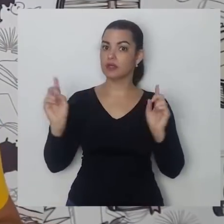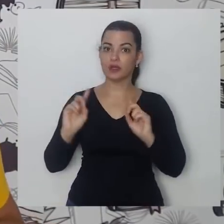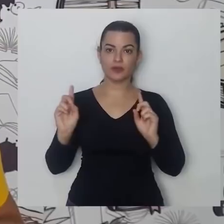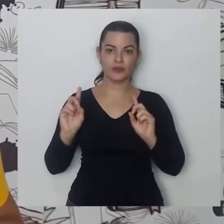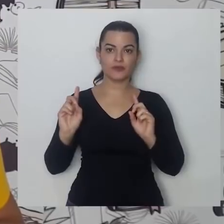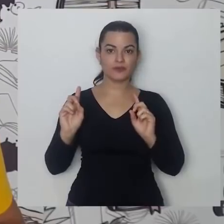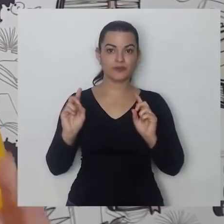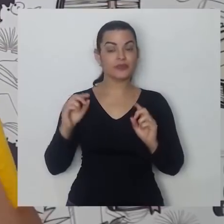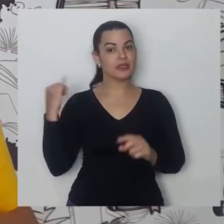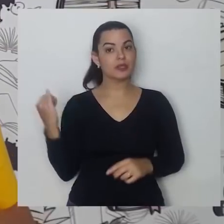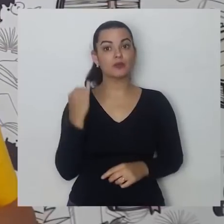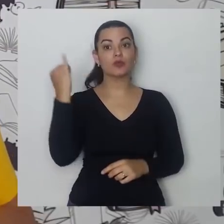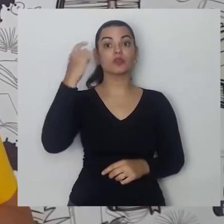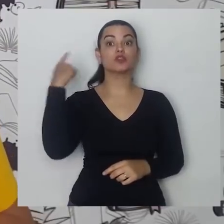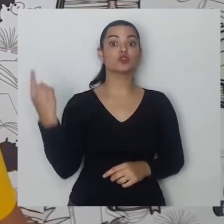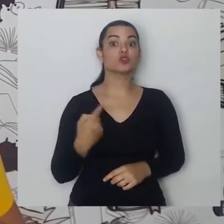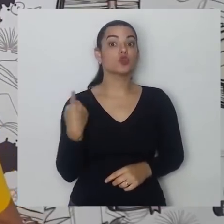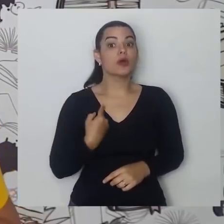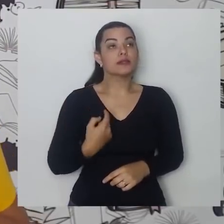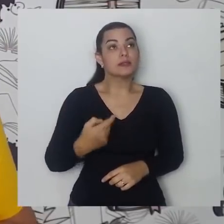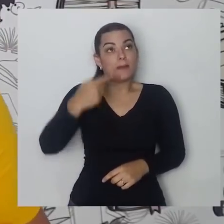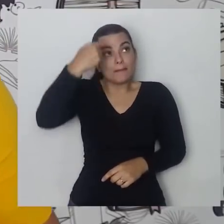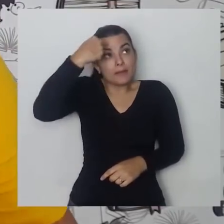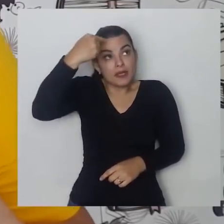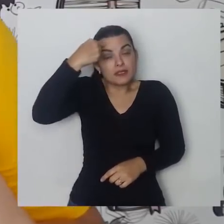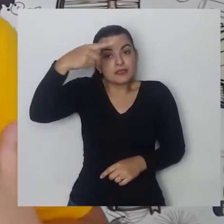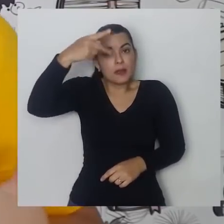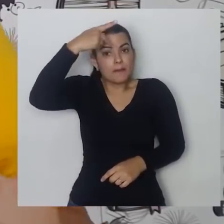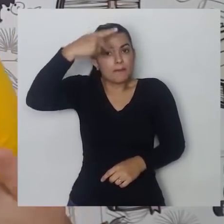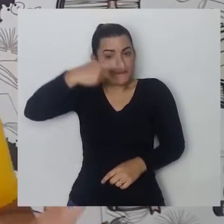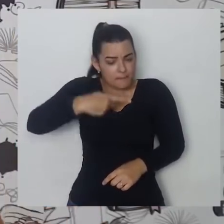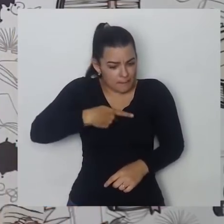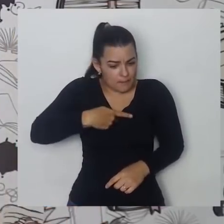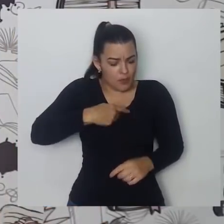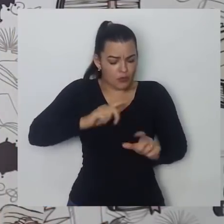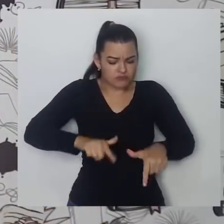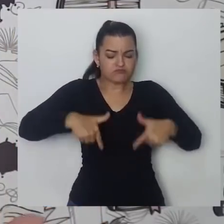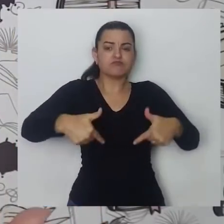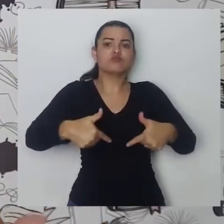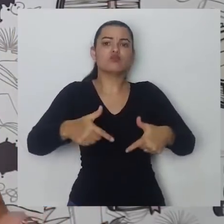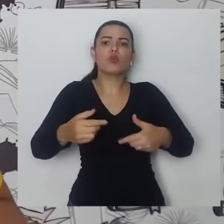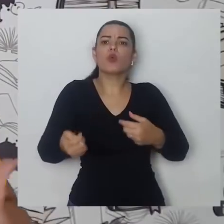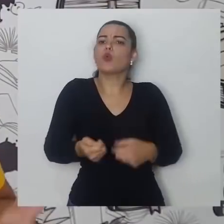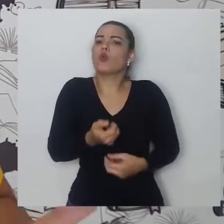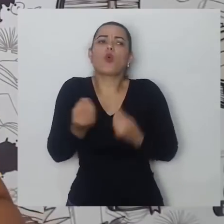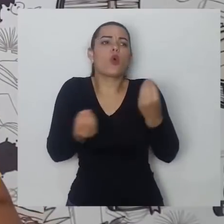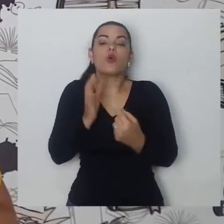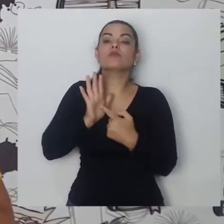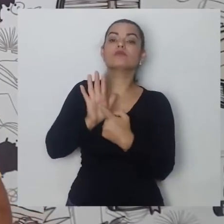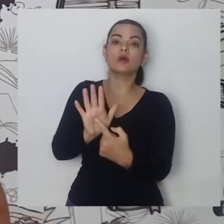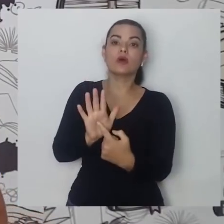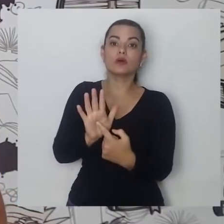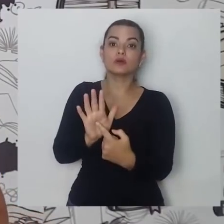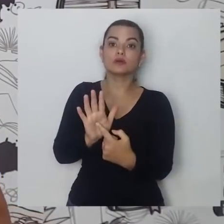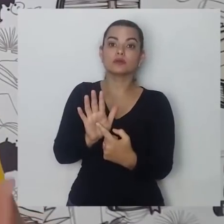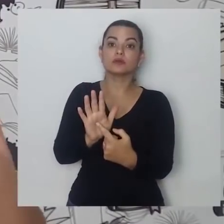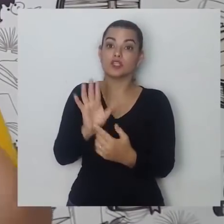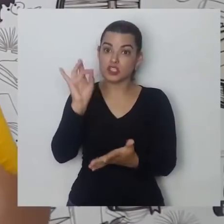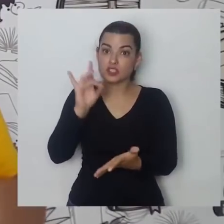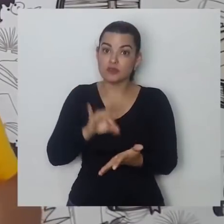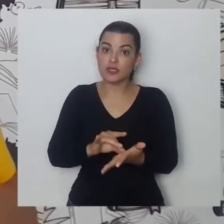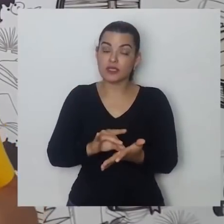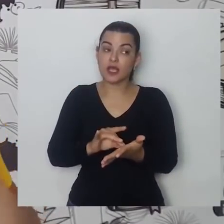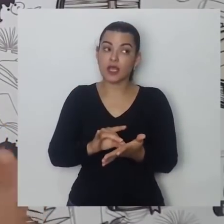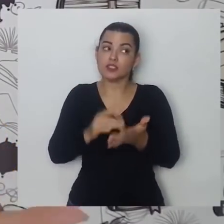importante nós pensarmos em o quanto nossas atitudes, o quanto nós manifestamos tudo isso e o quanto tudo isso pode ser